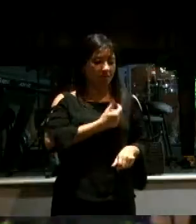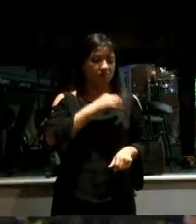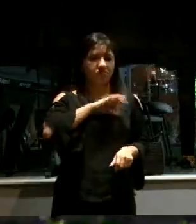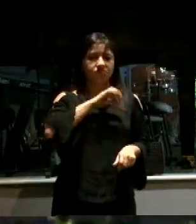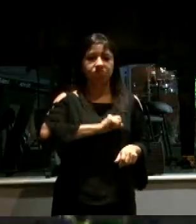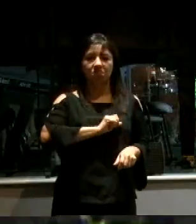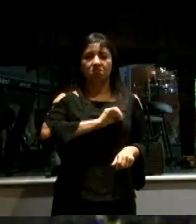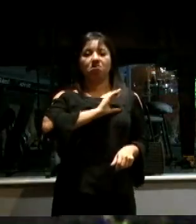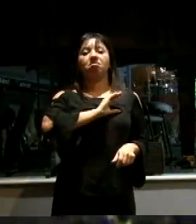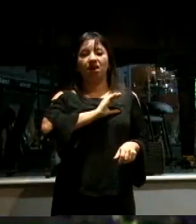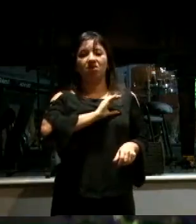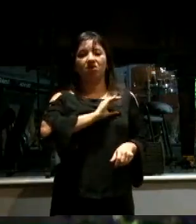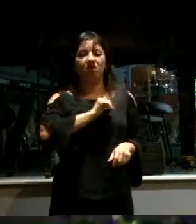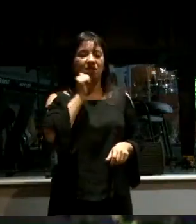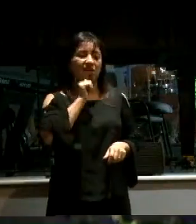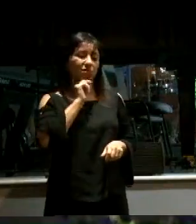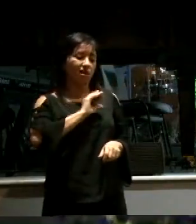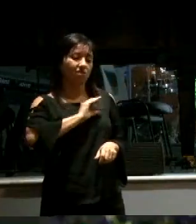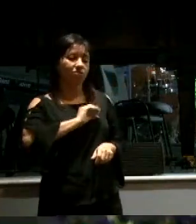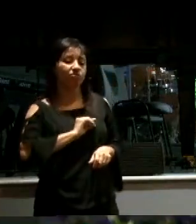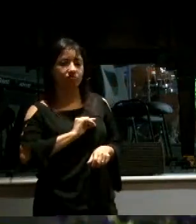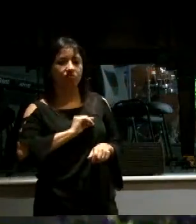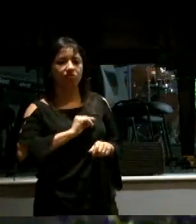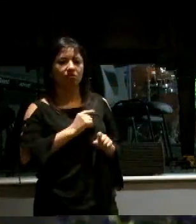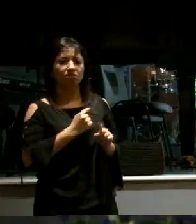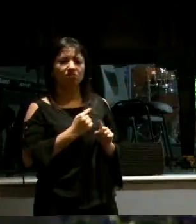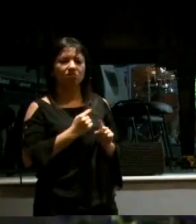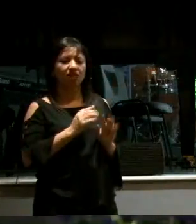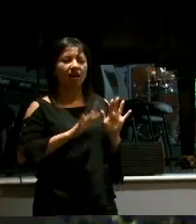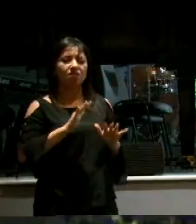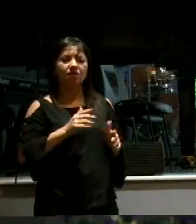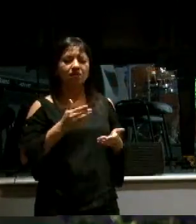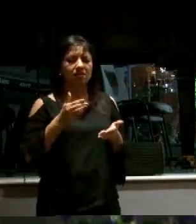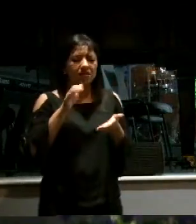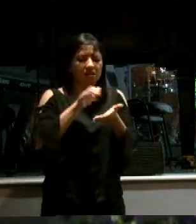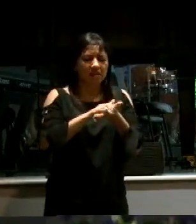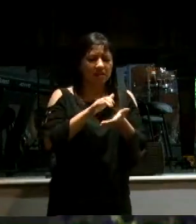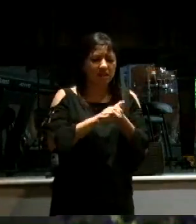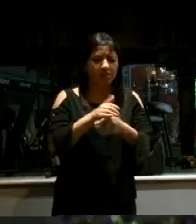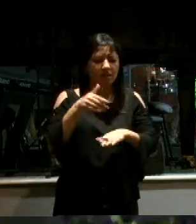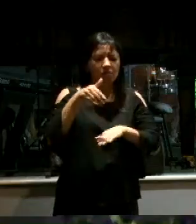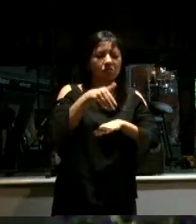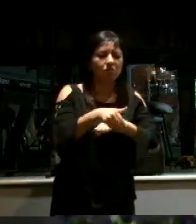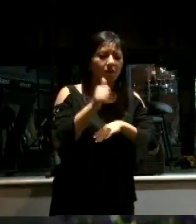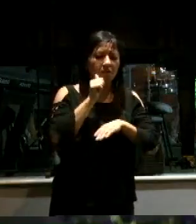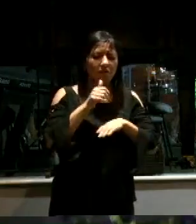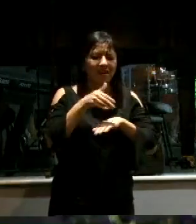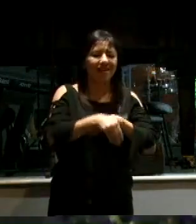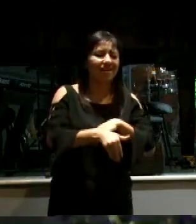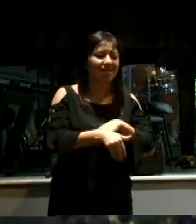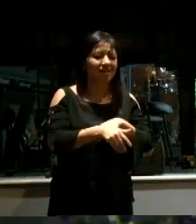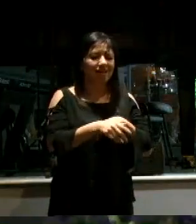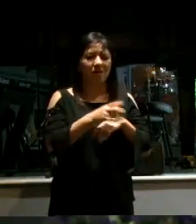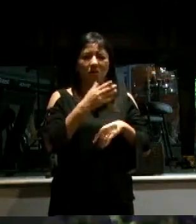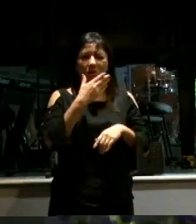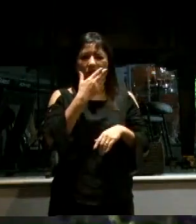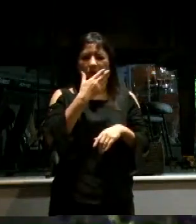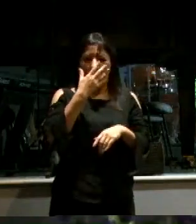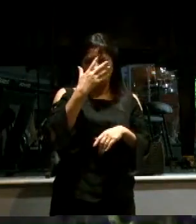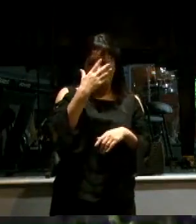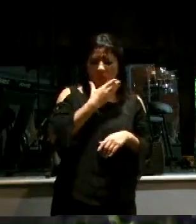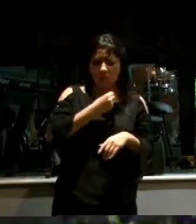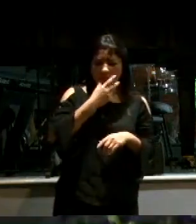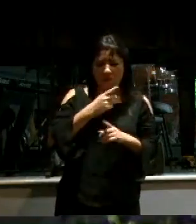que te trata como se fosse alguém que não merecesse honra e cuidado. Mas eu quero te dizer uma